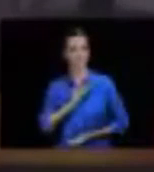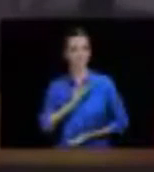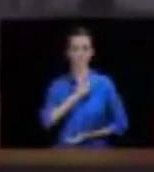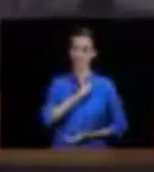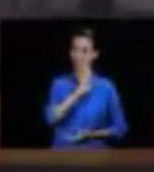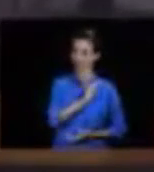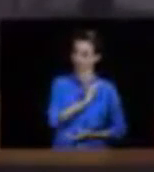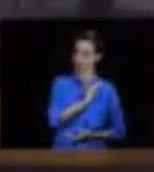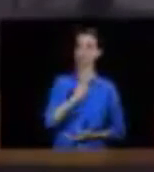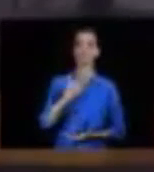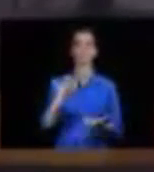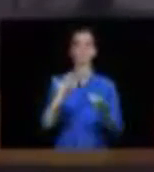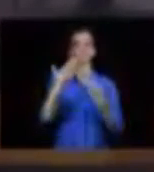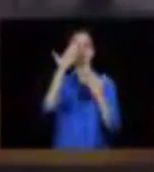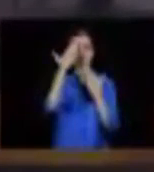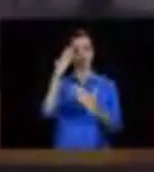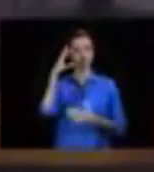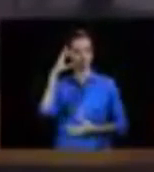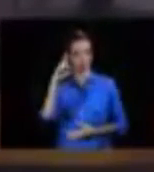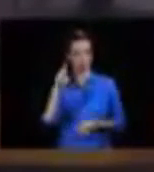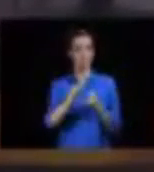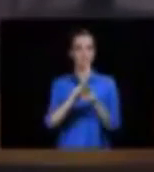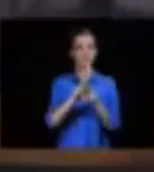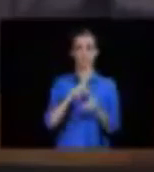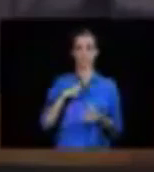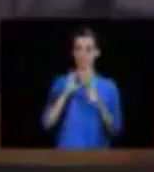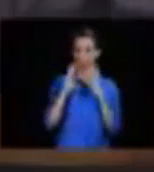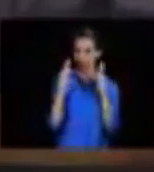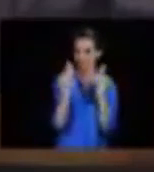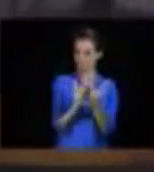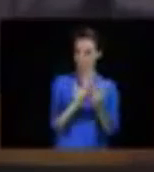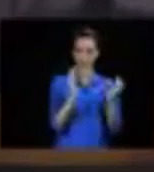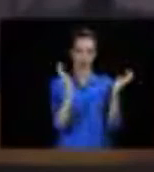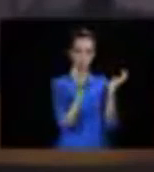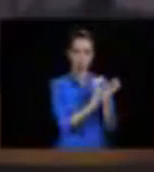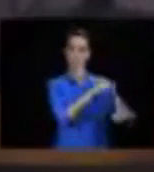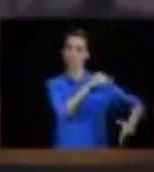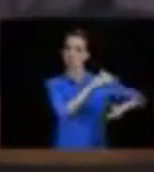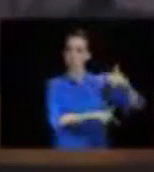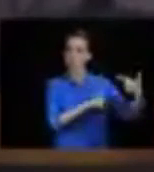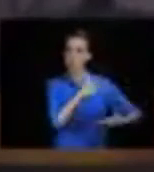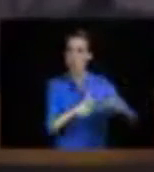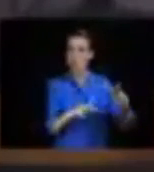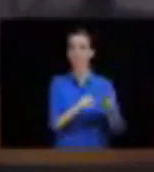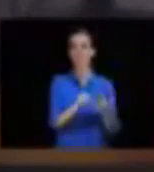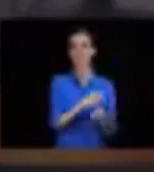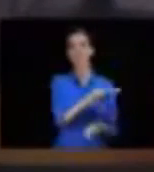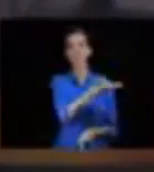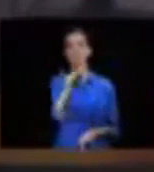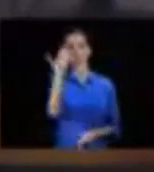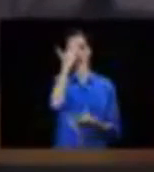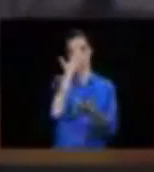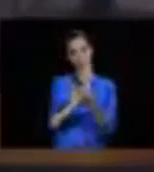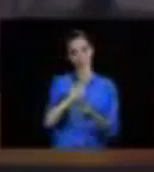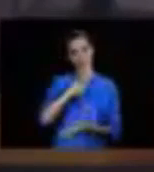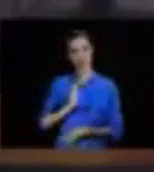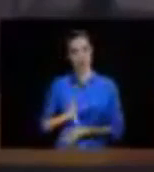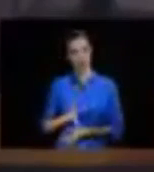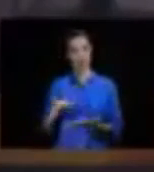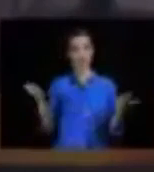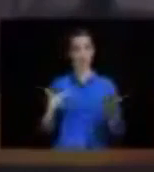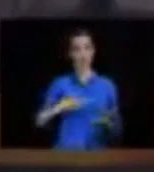Amigo Gonçalense, eu quero agradecer a Deus, a minha família, a minha incansável equipe e a todos vocês que confiaram